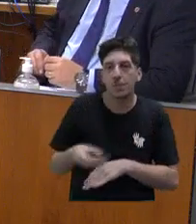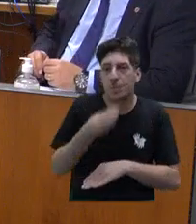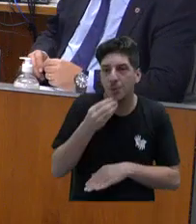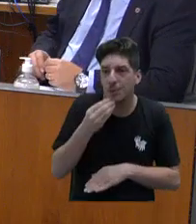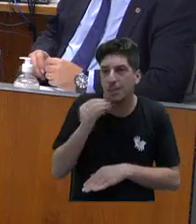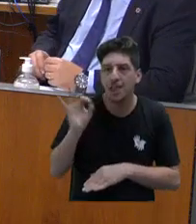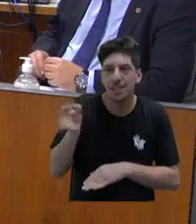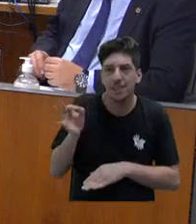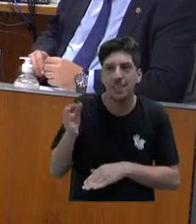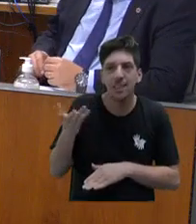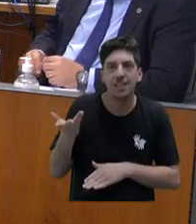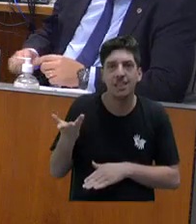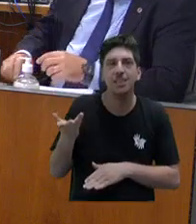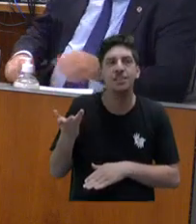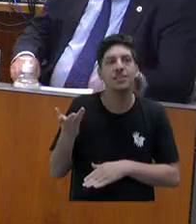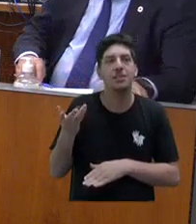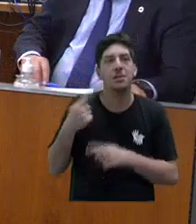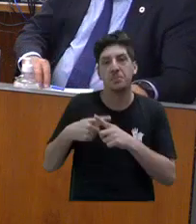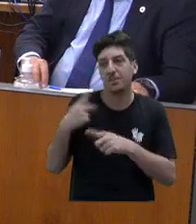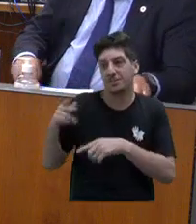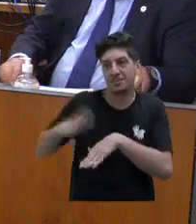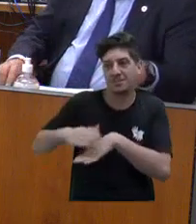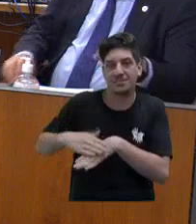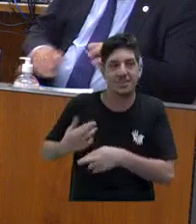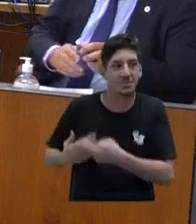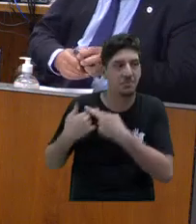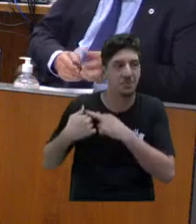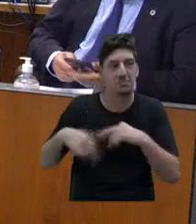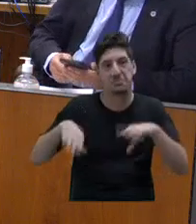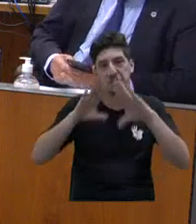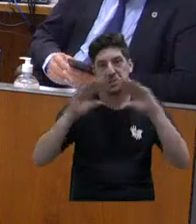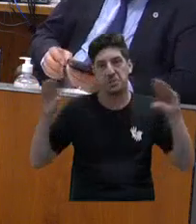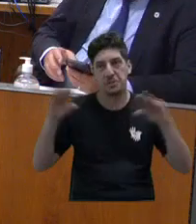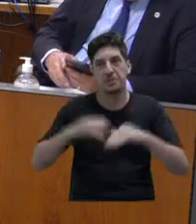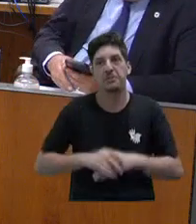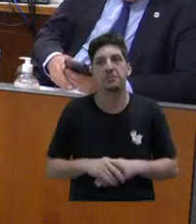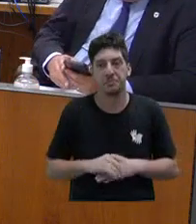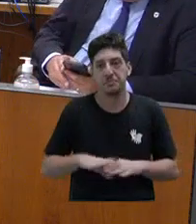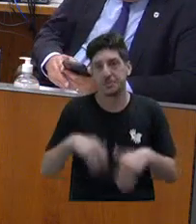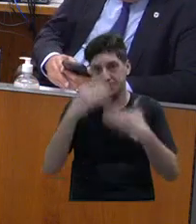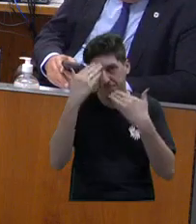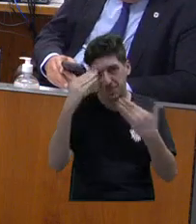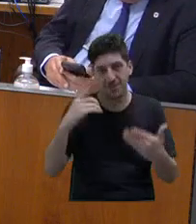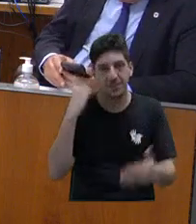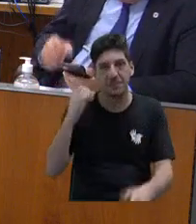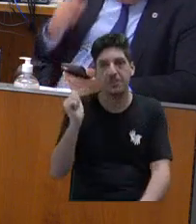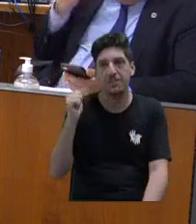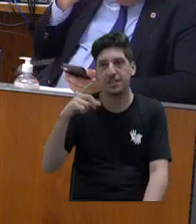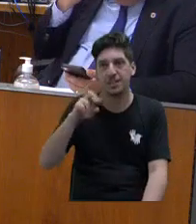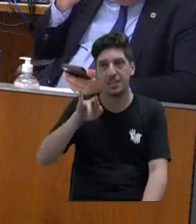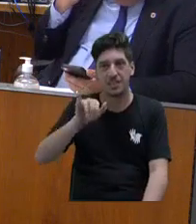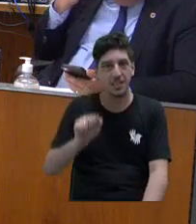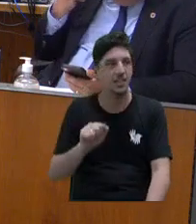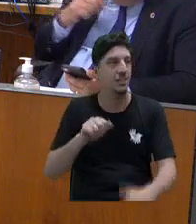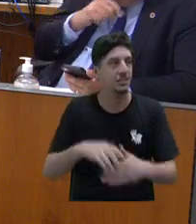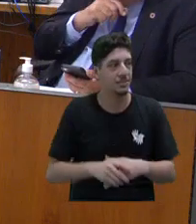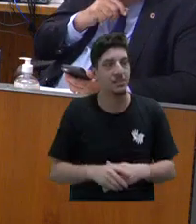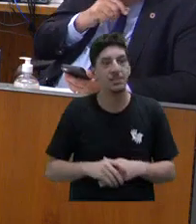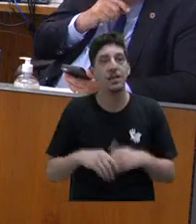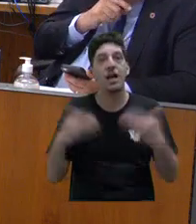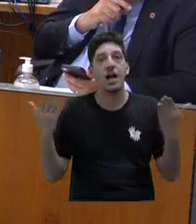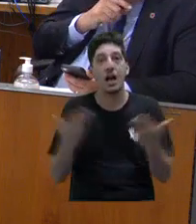né? É, que aí está na sua mão, é isso, tranquilo. Obrigado, deputado André de Jesus. Vamos passar a palavra